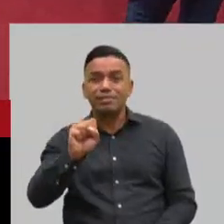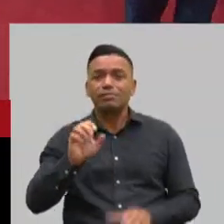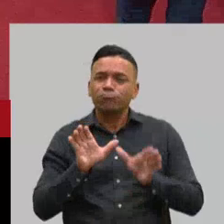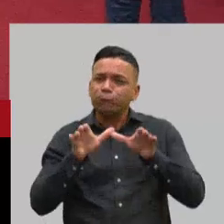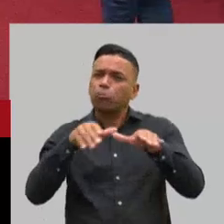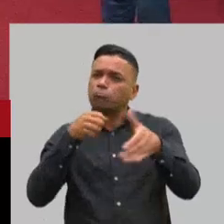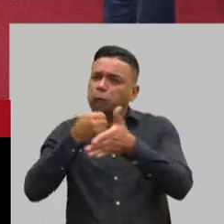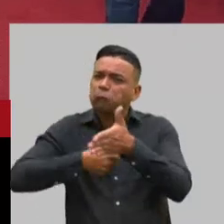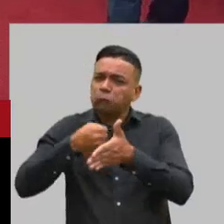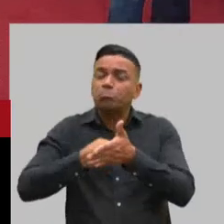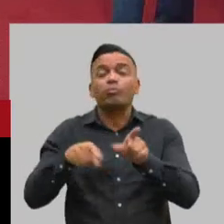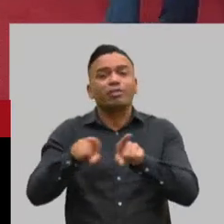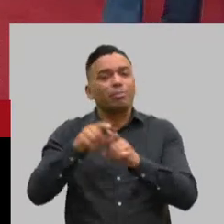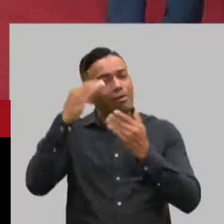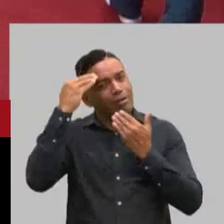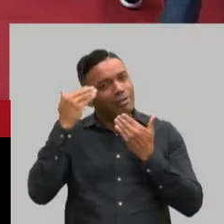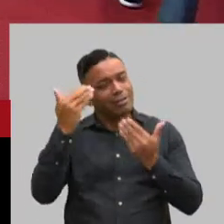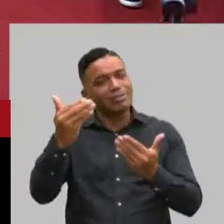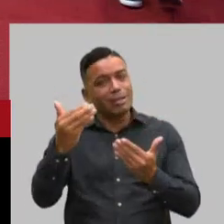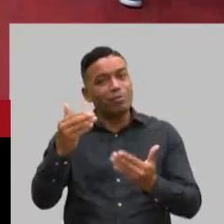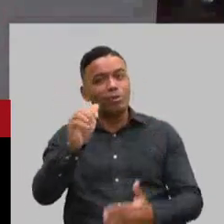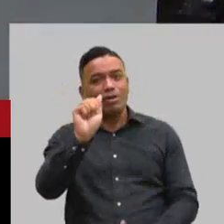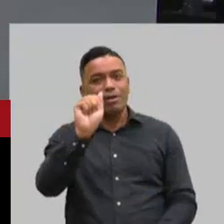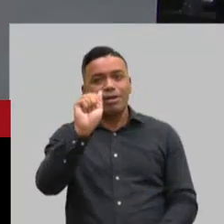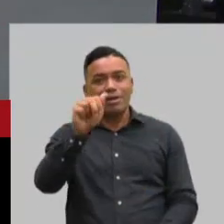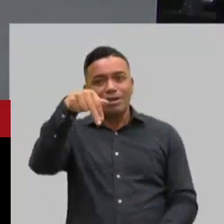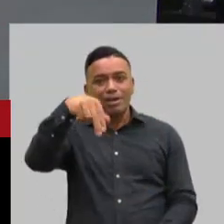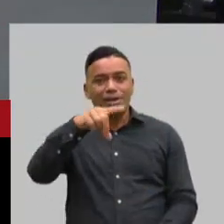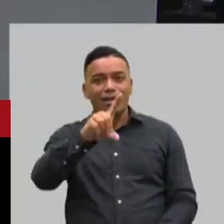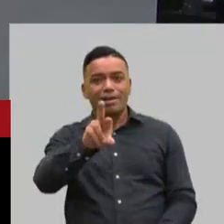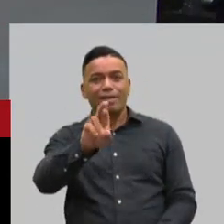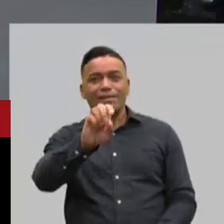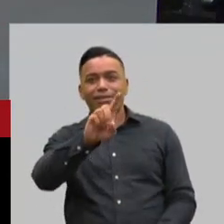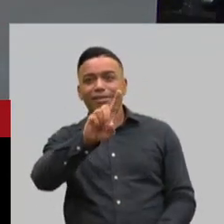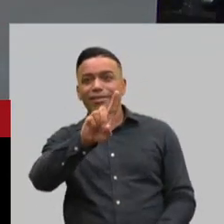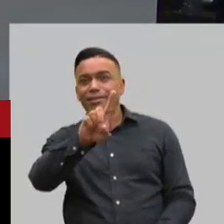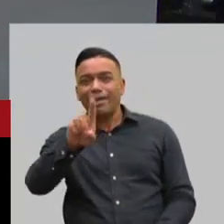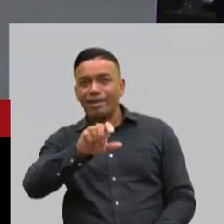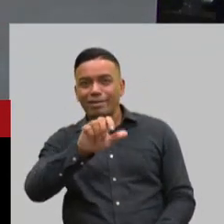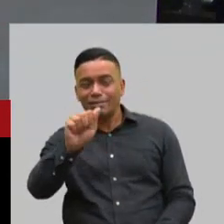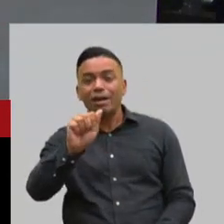Agradecemos também Andresa Rodrigues, presidente da AVA Brum.